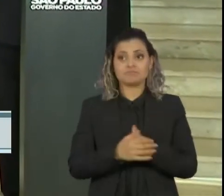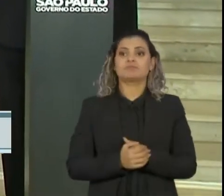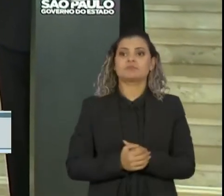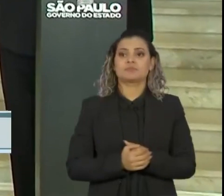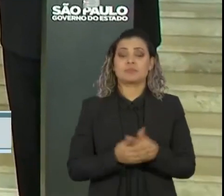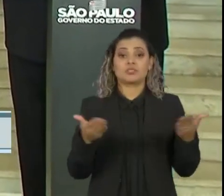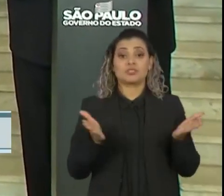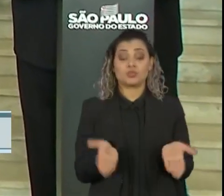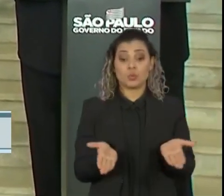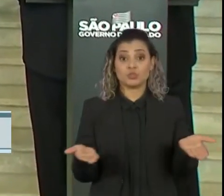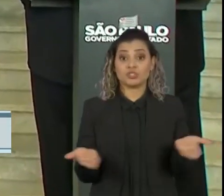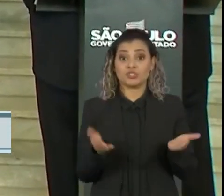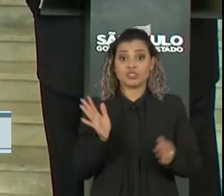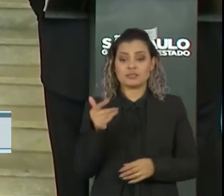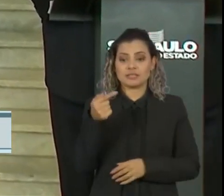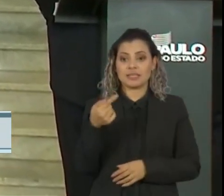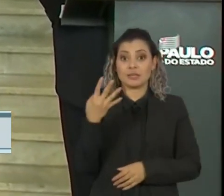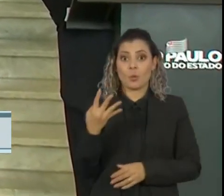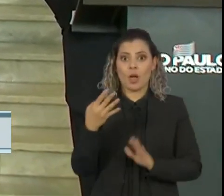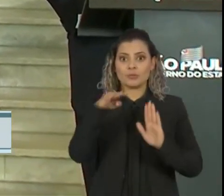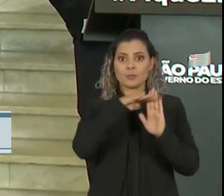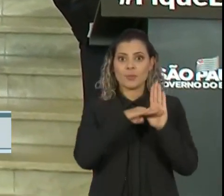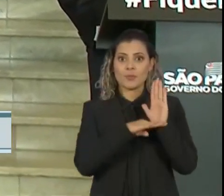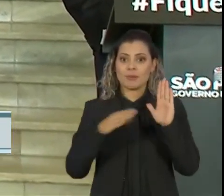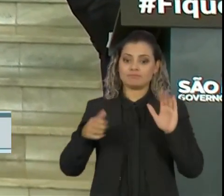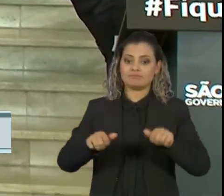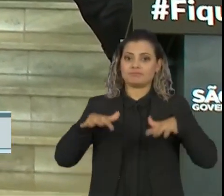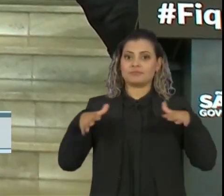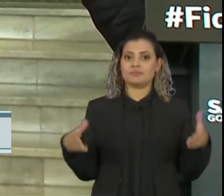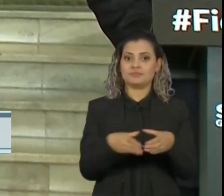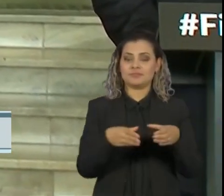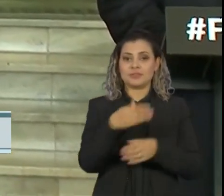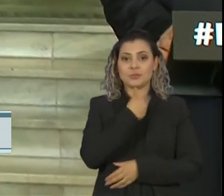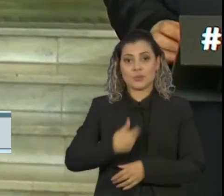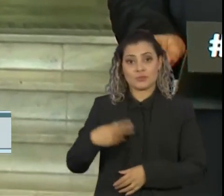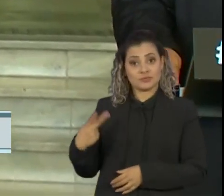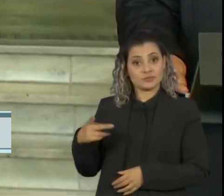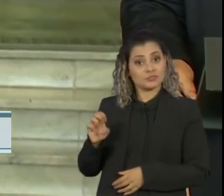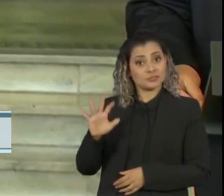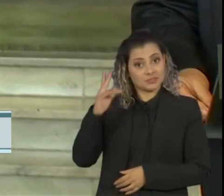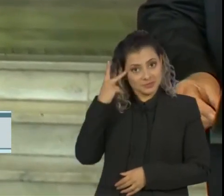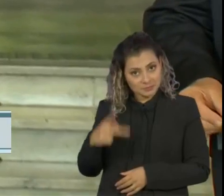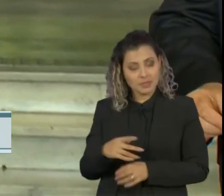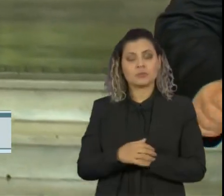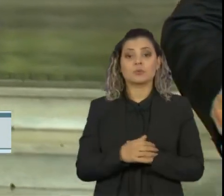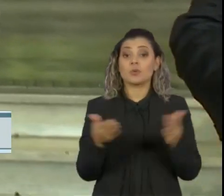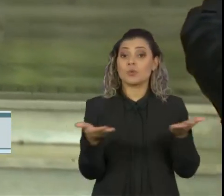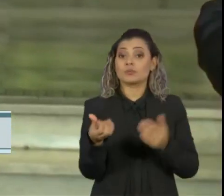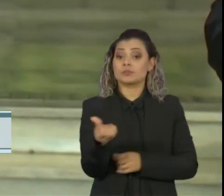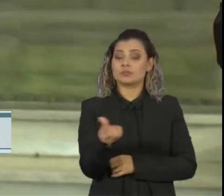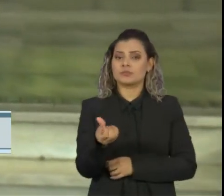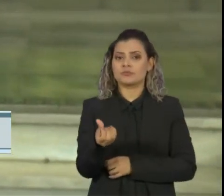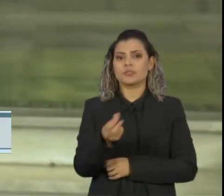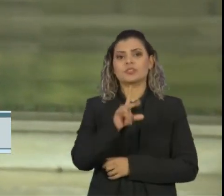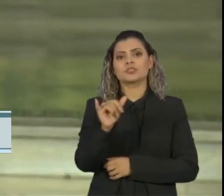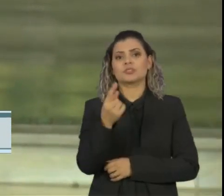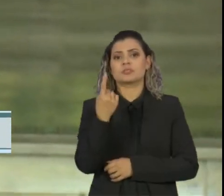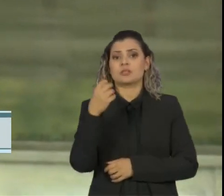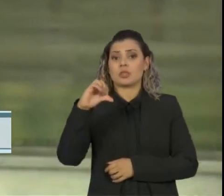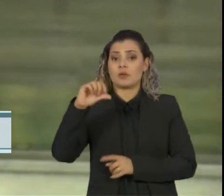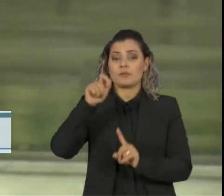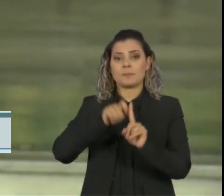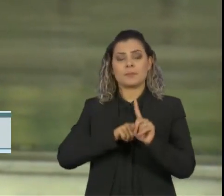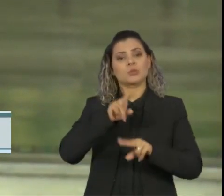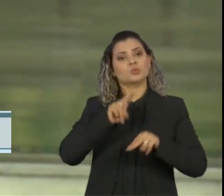número 74 do coronavírus, aqui direto do Palácio dos Bandeirantes, hoje, sexta-feira, dia 19 de junho.